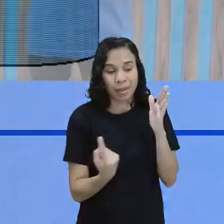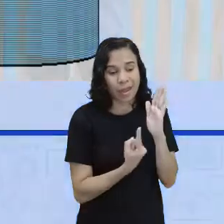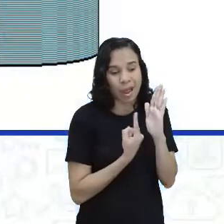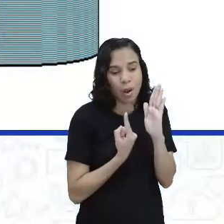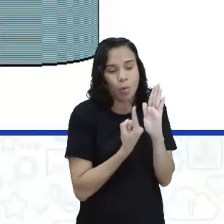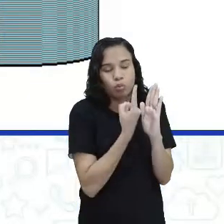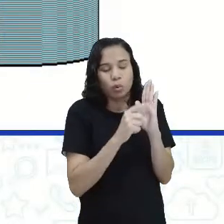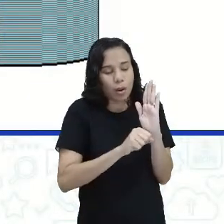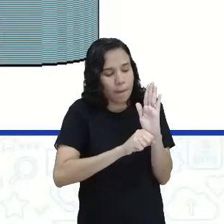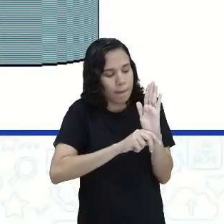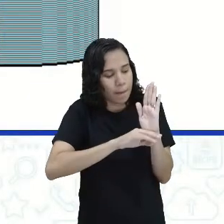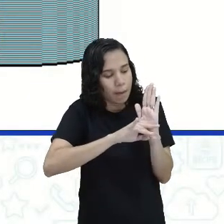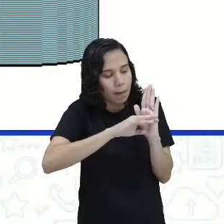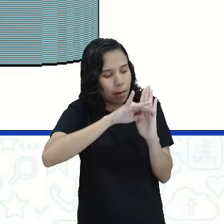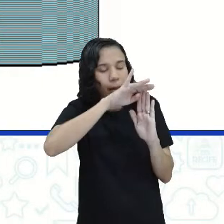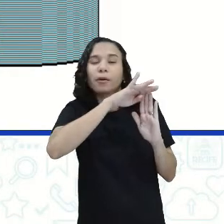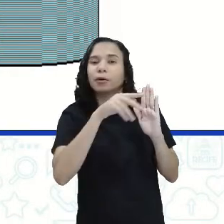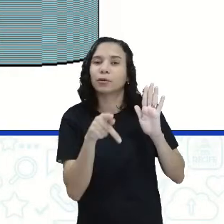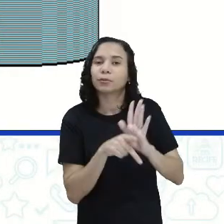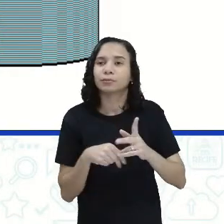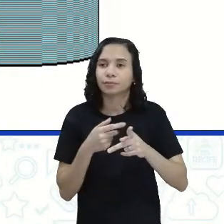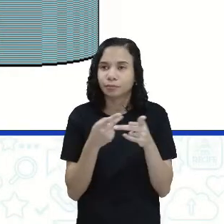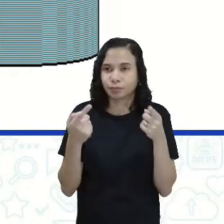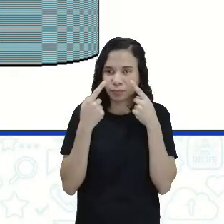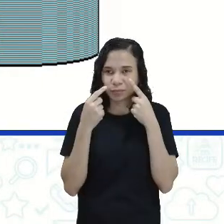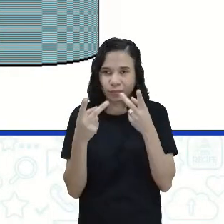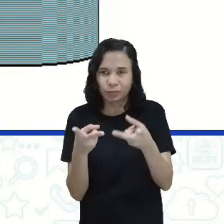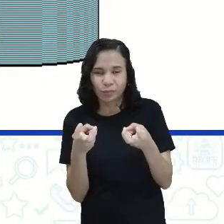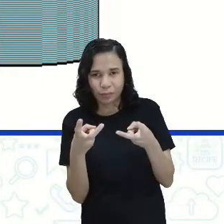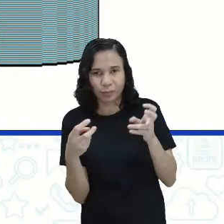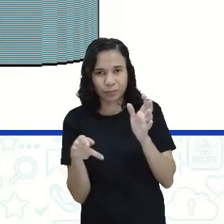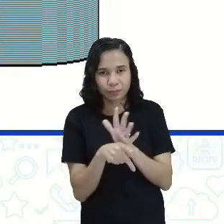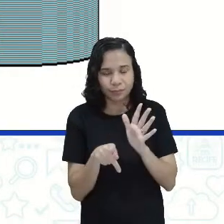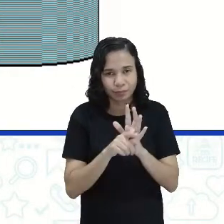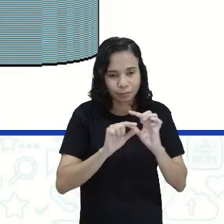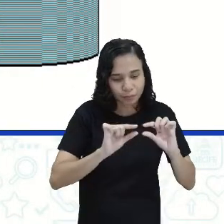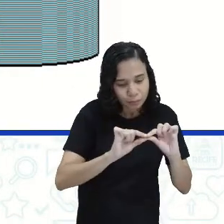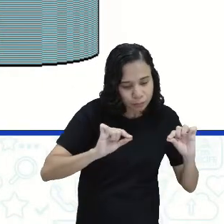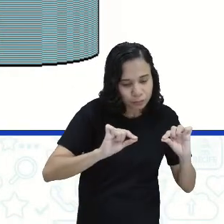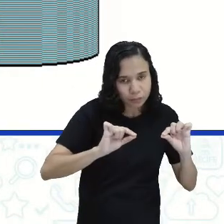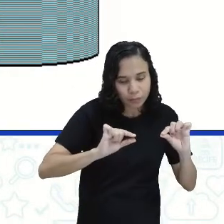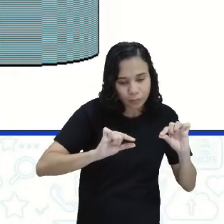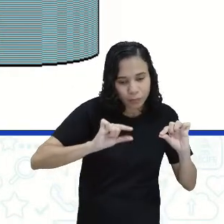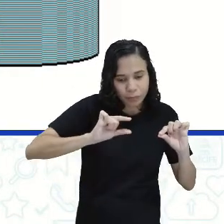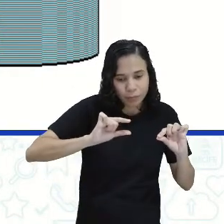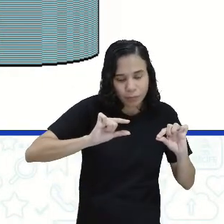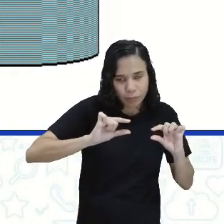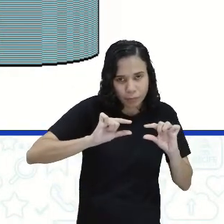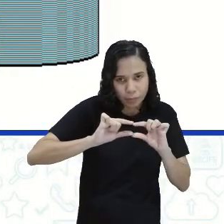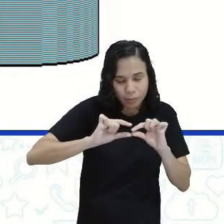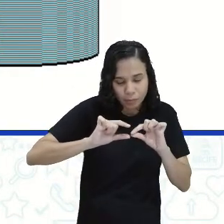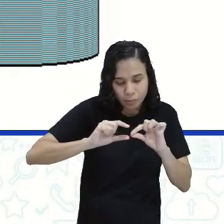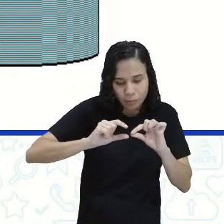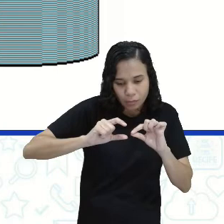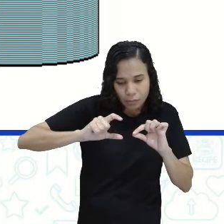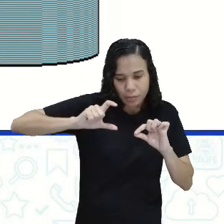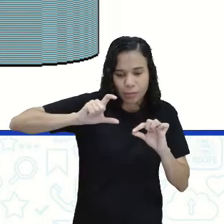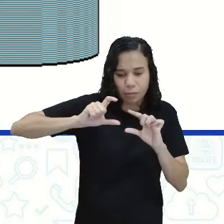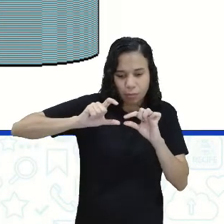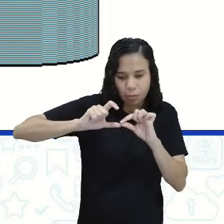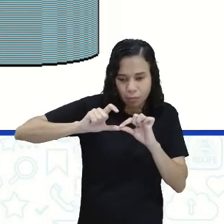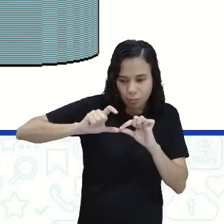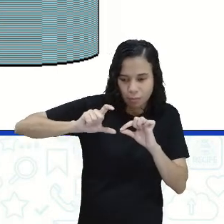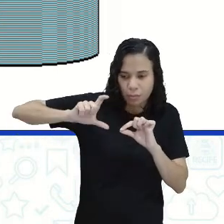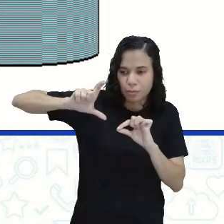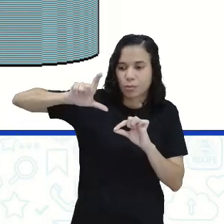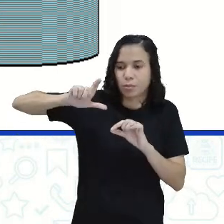vai aumentando aos pouquinhos para vocês, ó. Então, era uma altura no comecinho, aí no meio aumentou um pouquinho, e no final